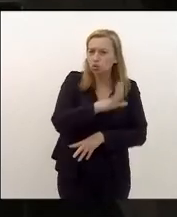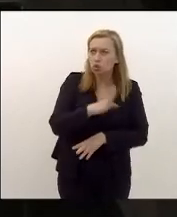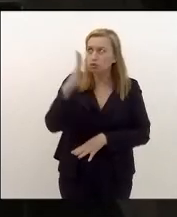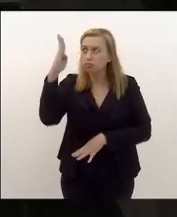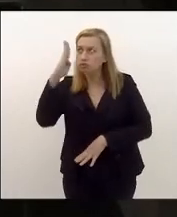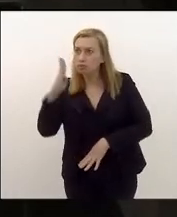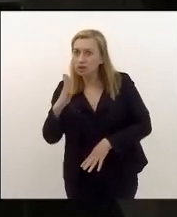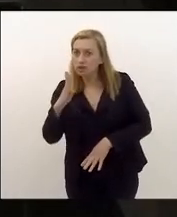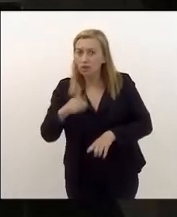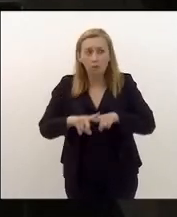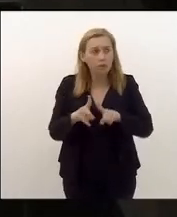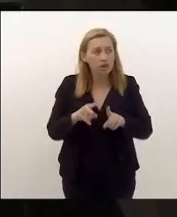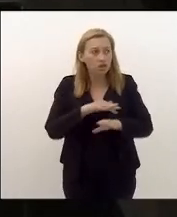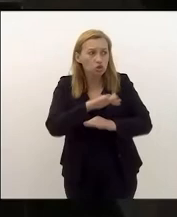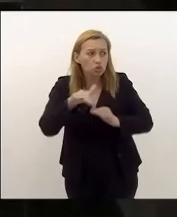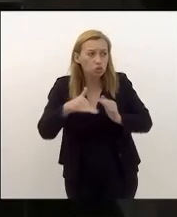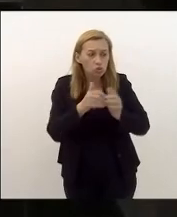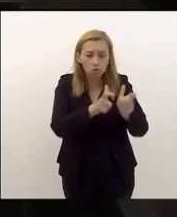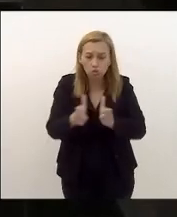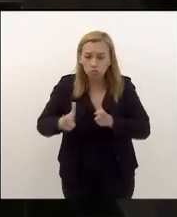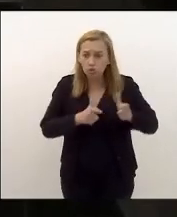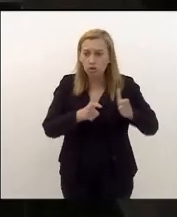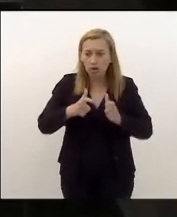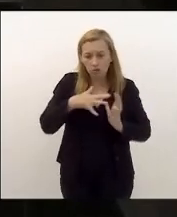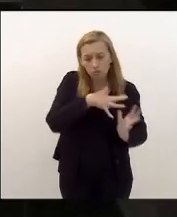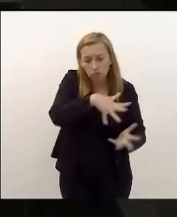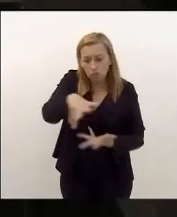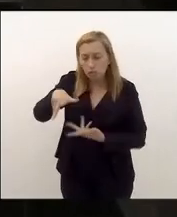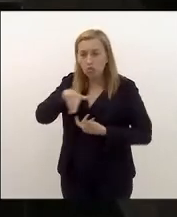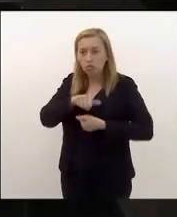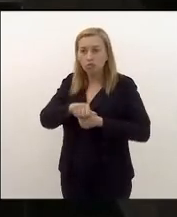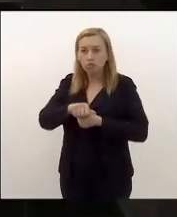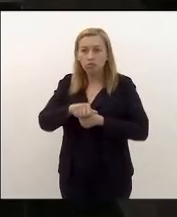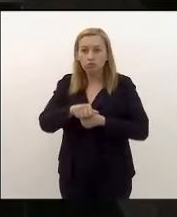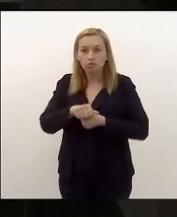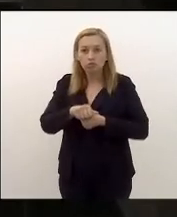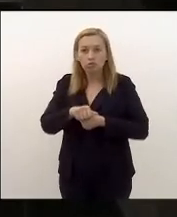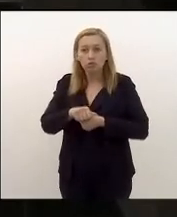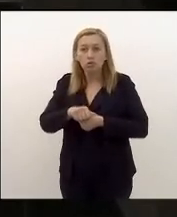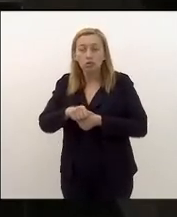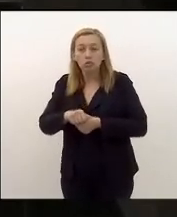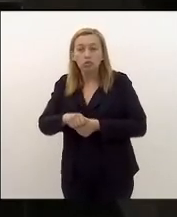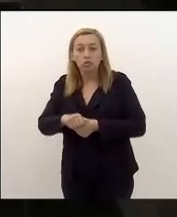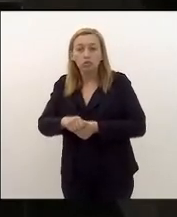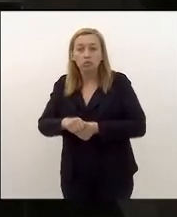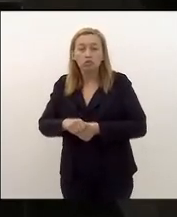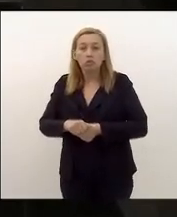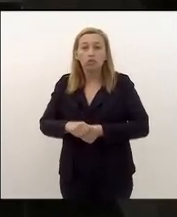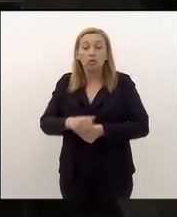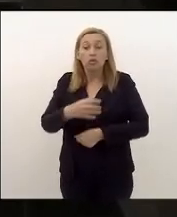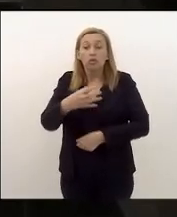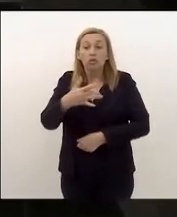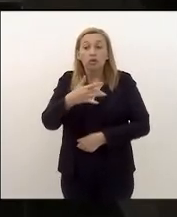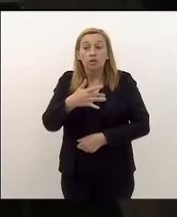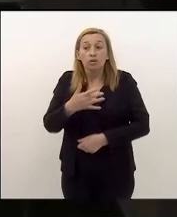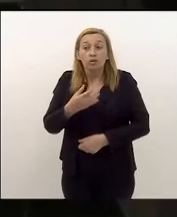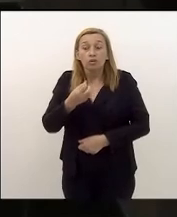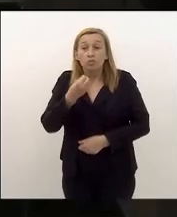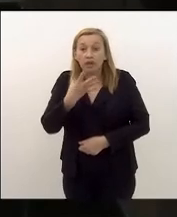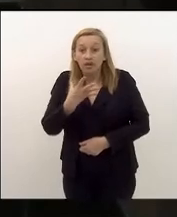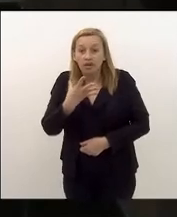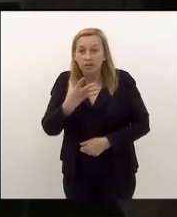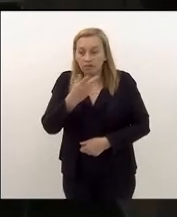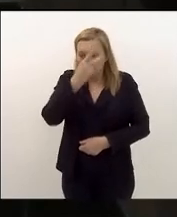Brasil, mas em todos os cantos do mundo, o estado do bem-estar social.